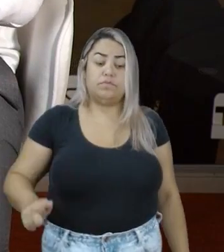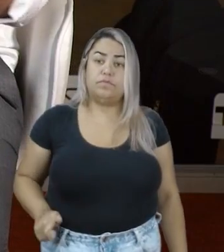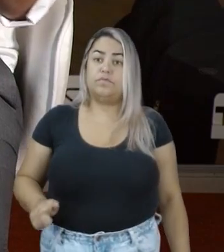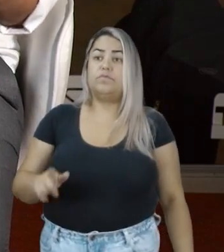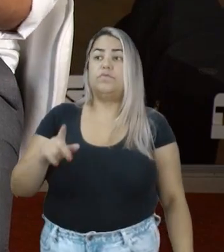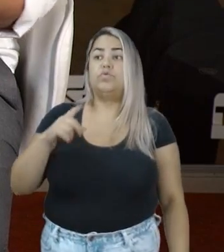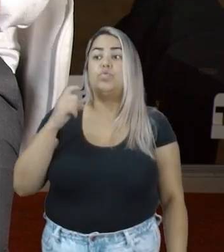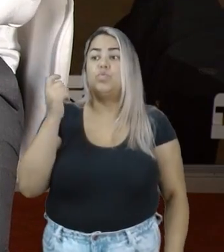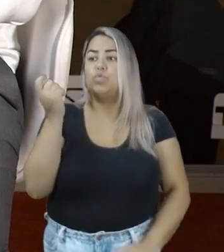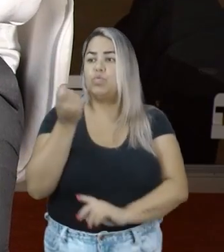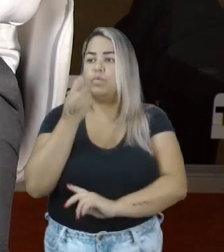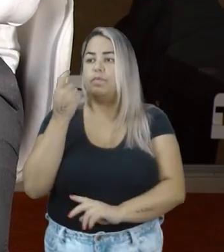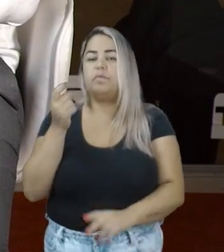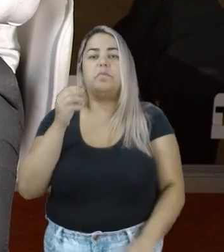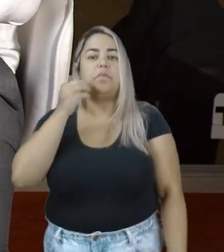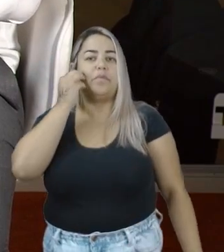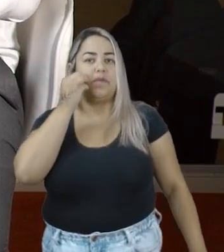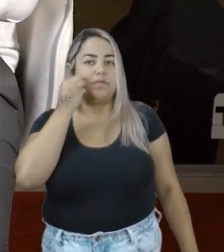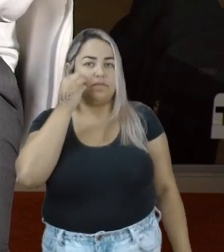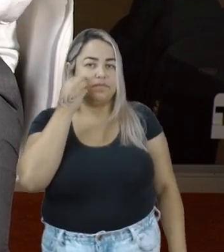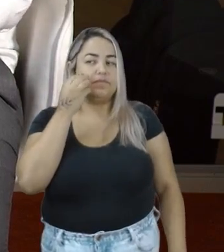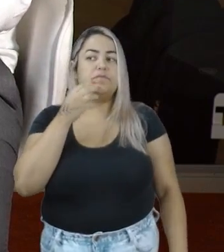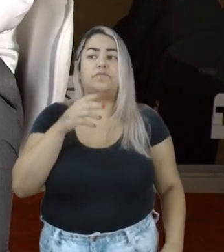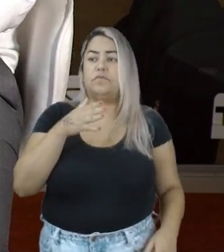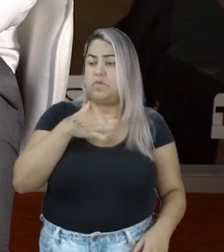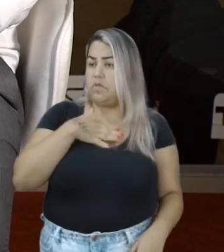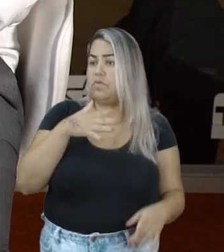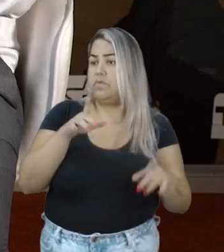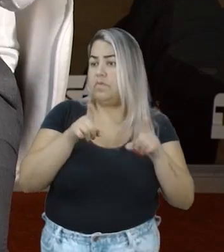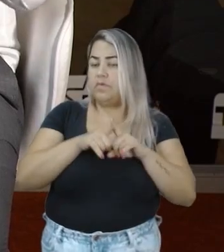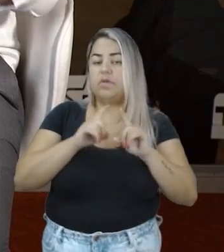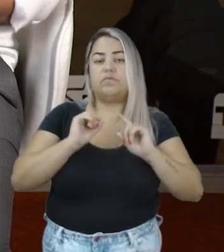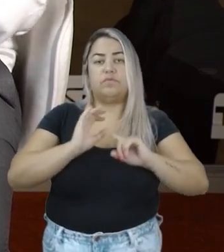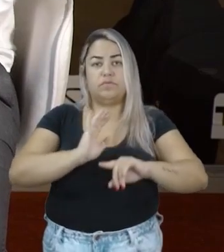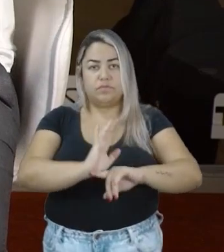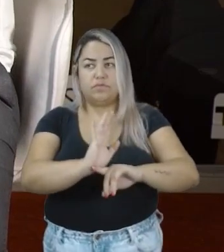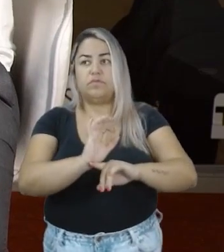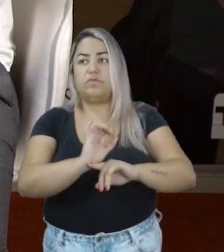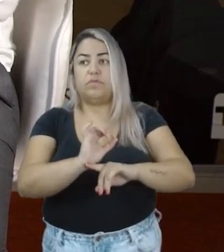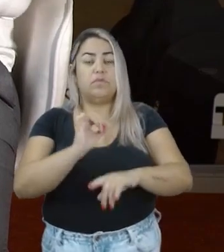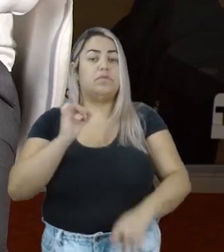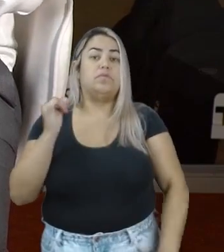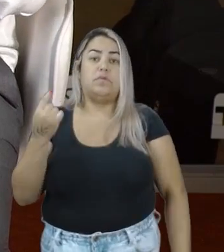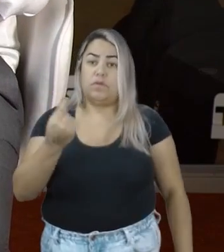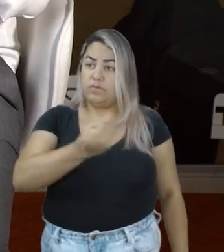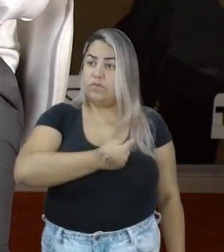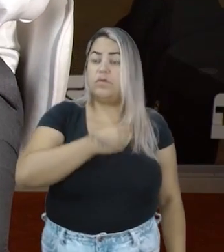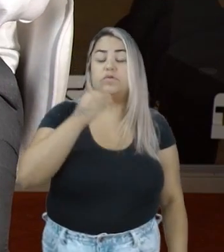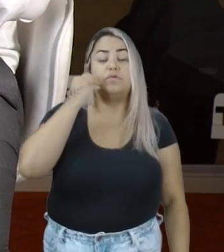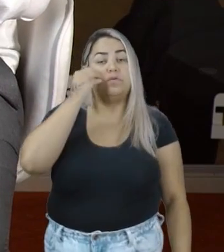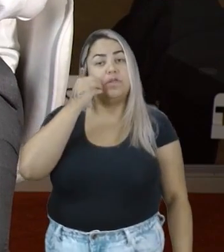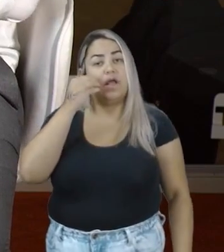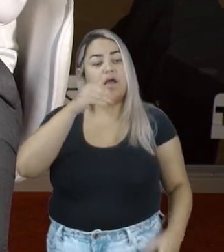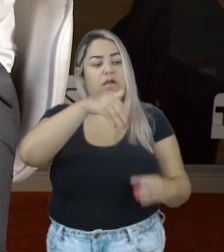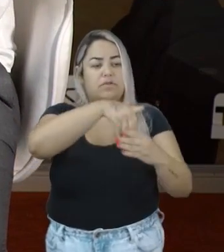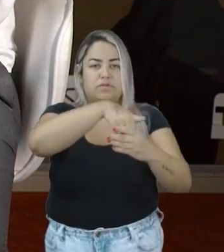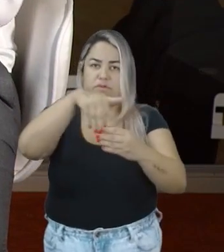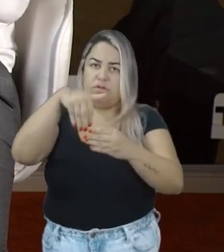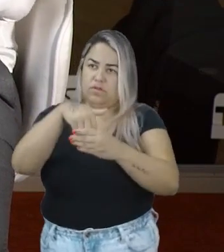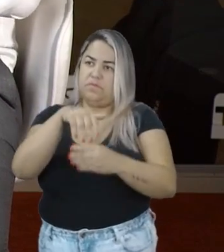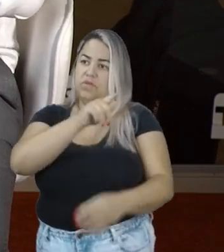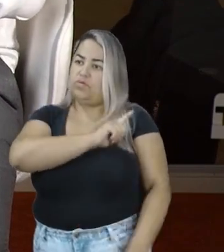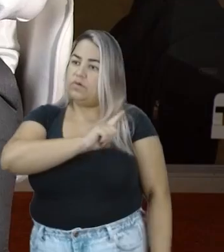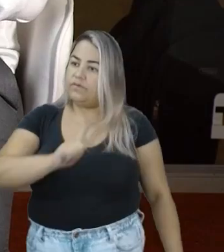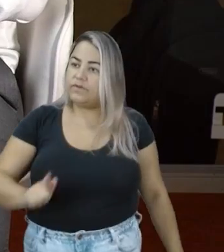Grande do Norte, eles bem mais experientes do que eu, mas eu pude dar minha contribuição sobre a nossa experiência na eleição de